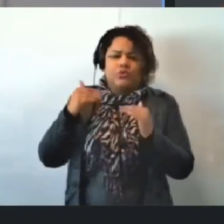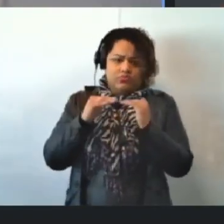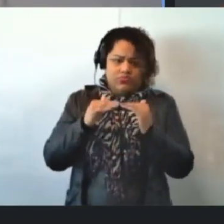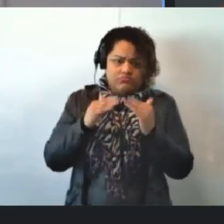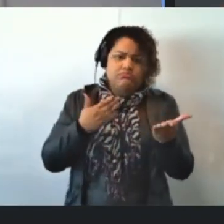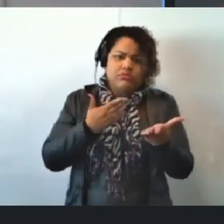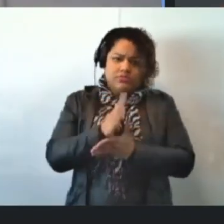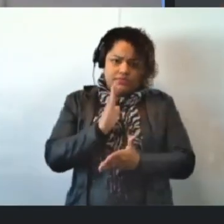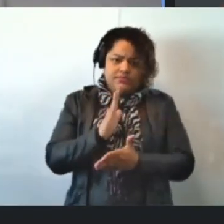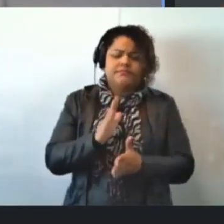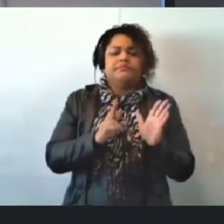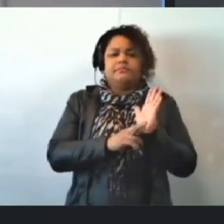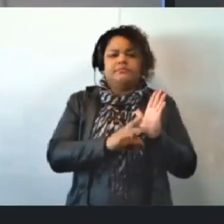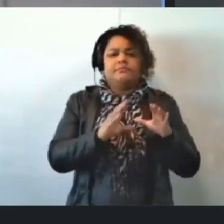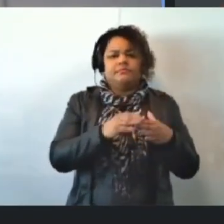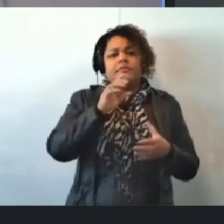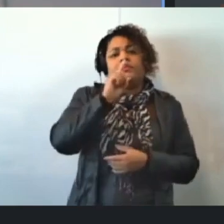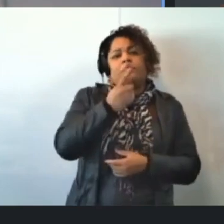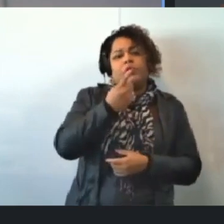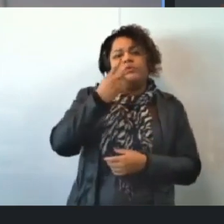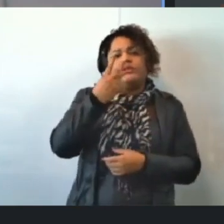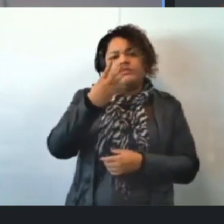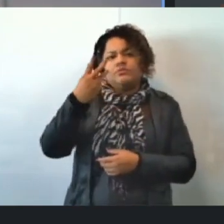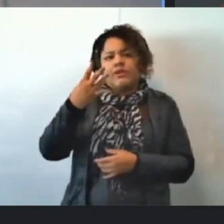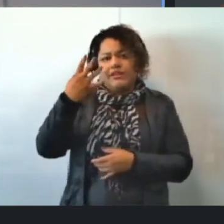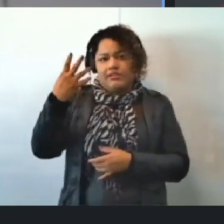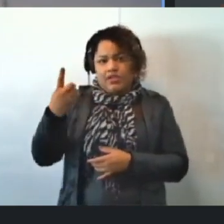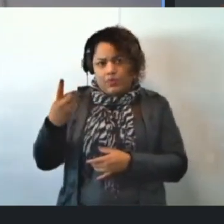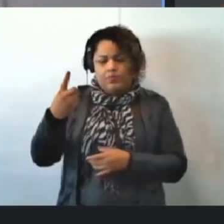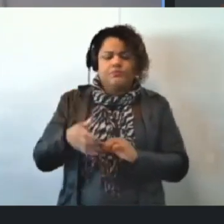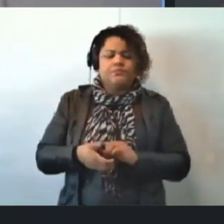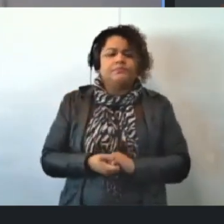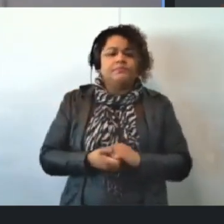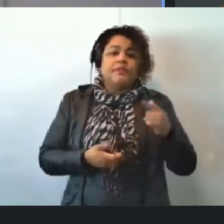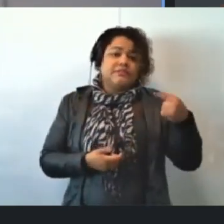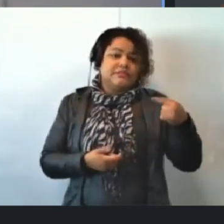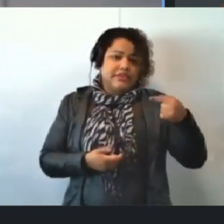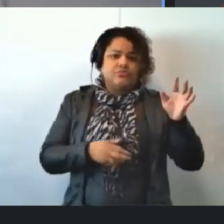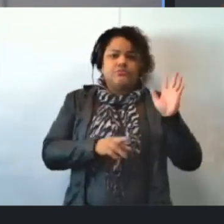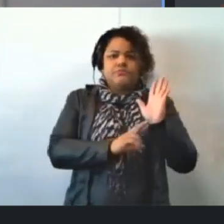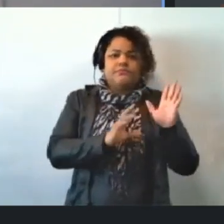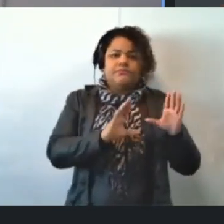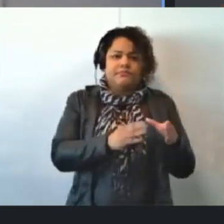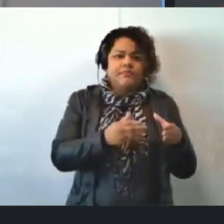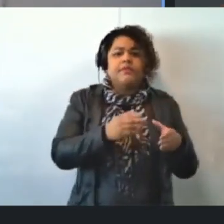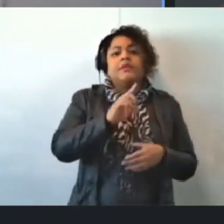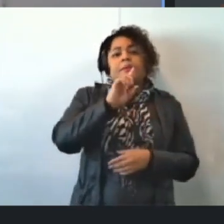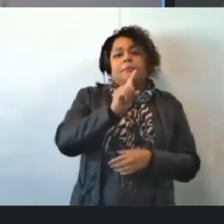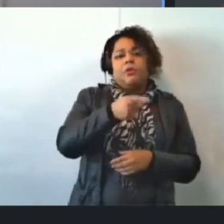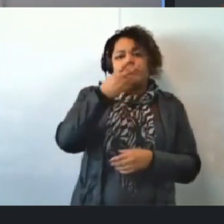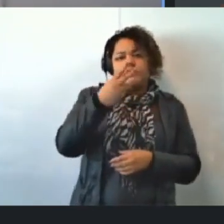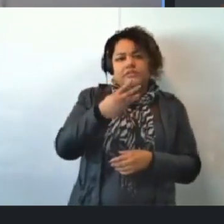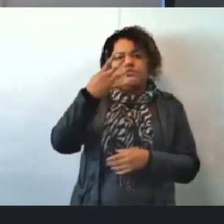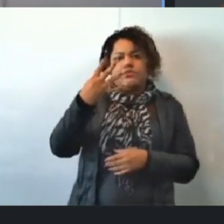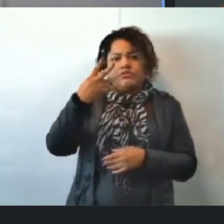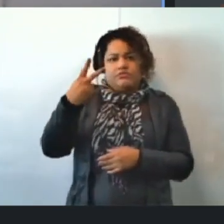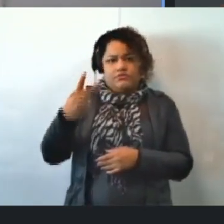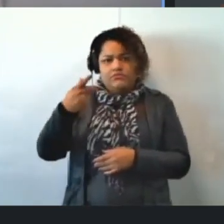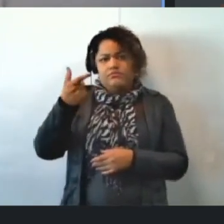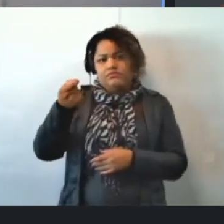requerimento 1341. Sétimo, requerimento de comissão 1342 de 24, uma visita